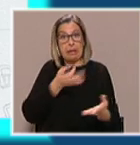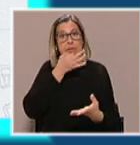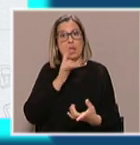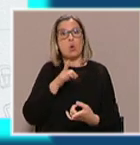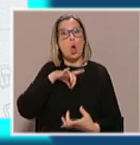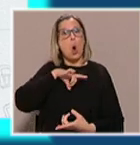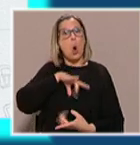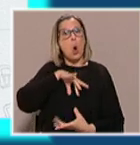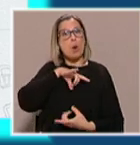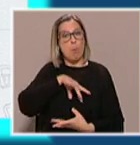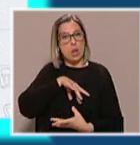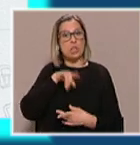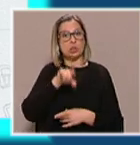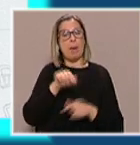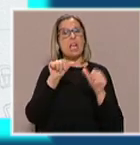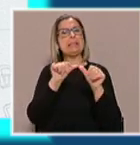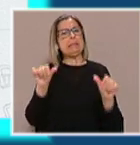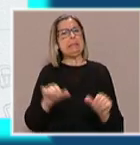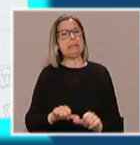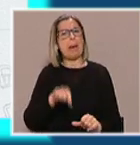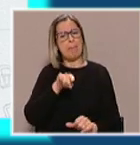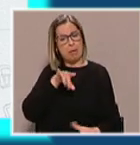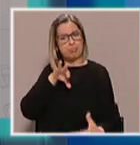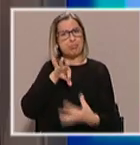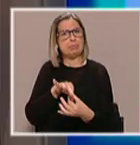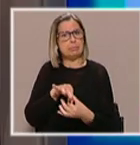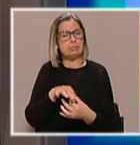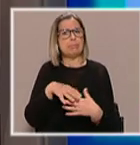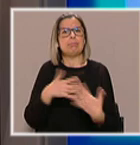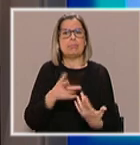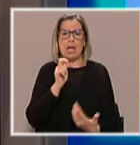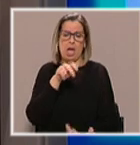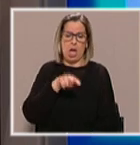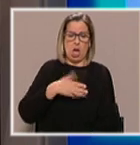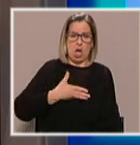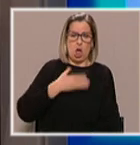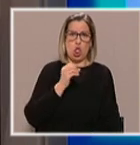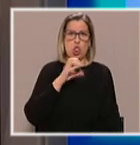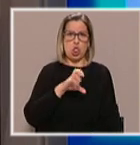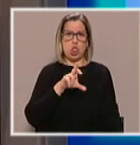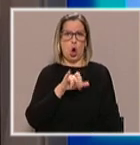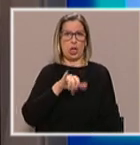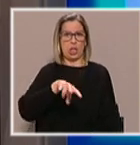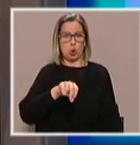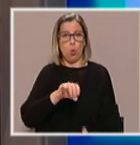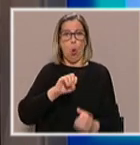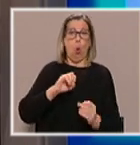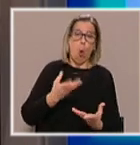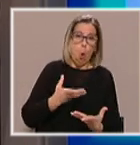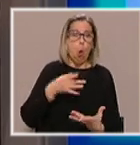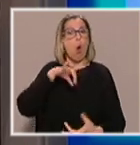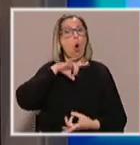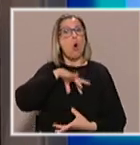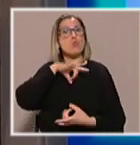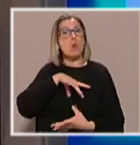hormonas e de um sistema às quais elas estão associadas, o sistema endócrino ou hormonal. Para